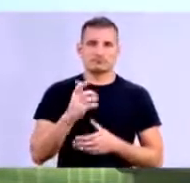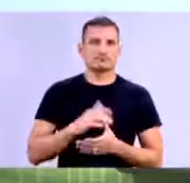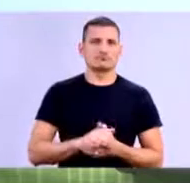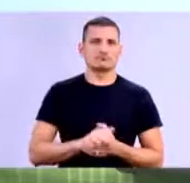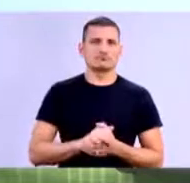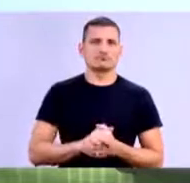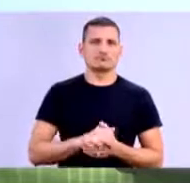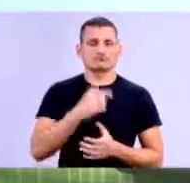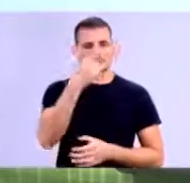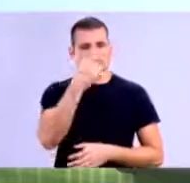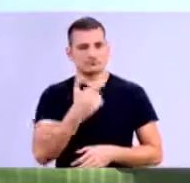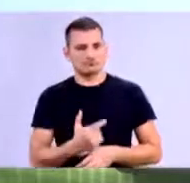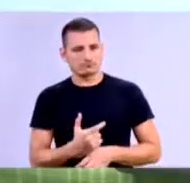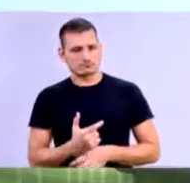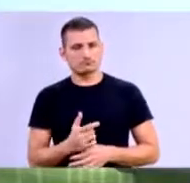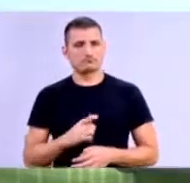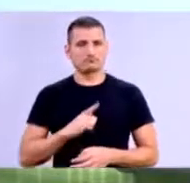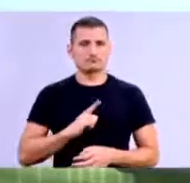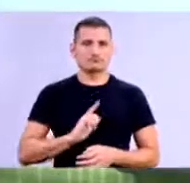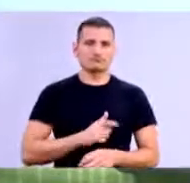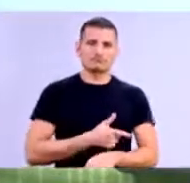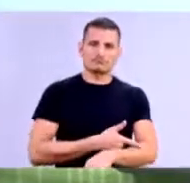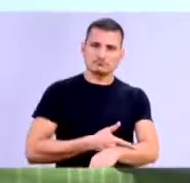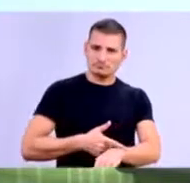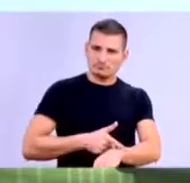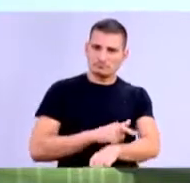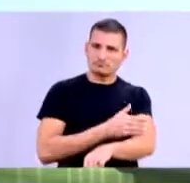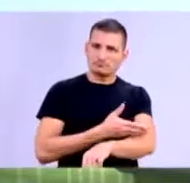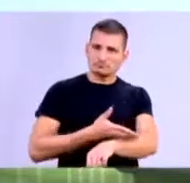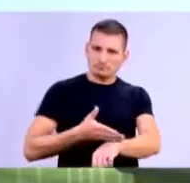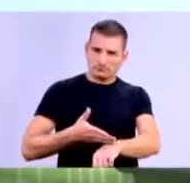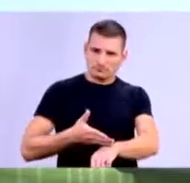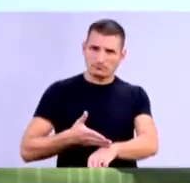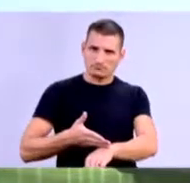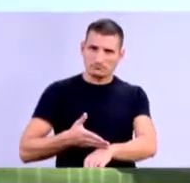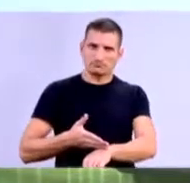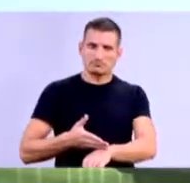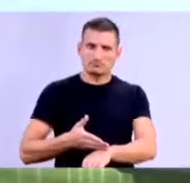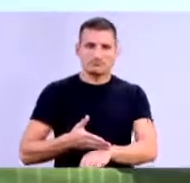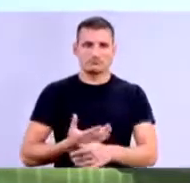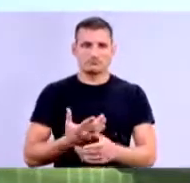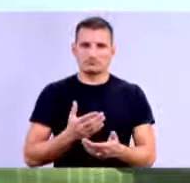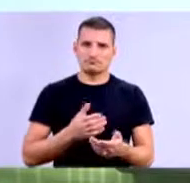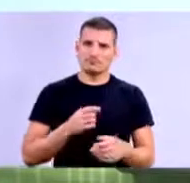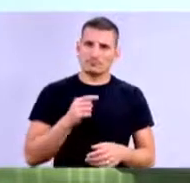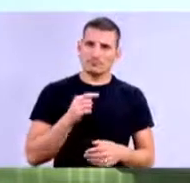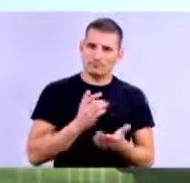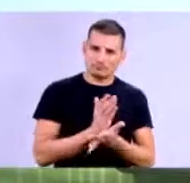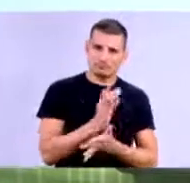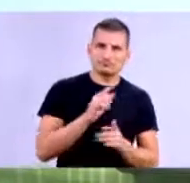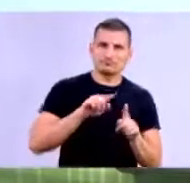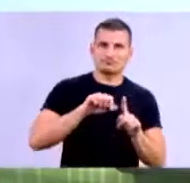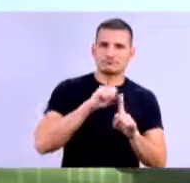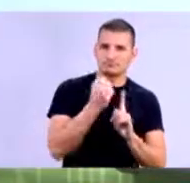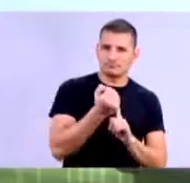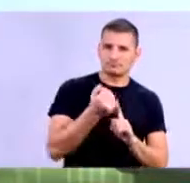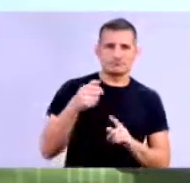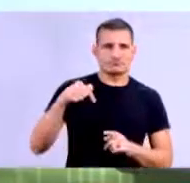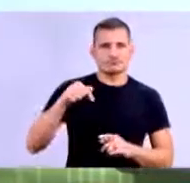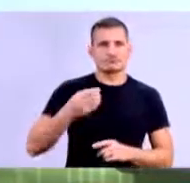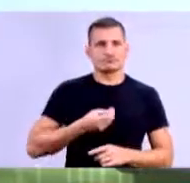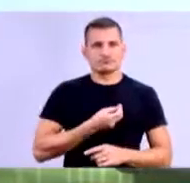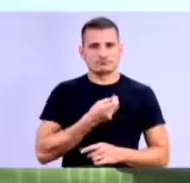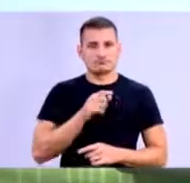cortês, com costumes, né, legais e aprovados pela sociedade aqui, no nosso convívio. Mas na